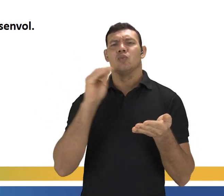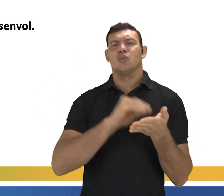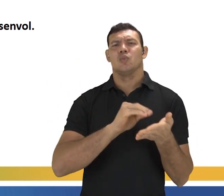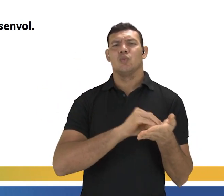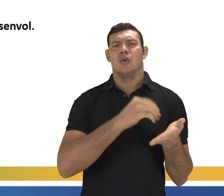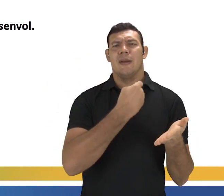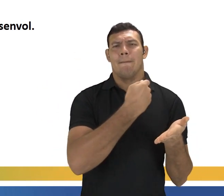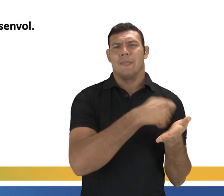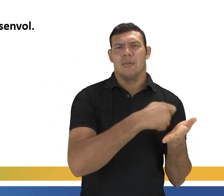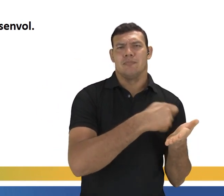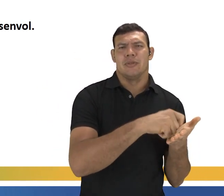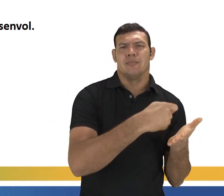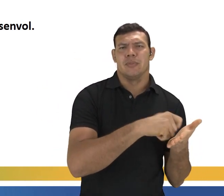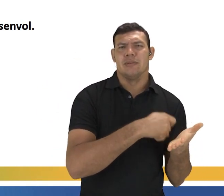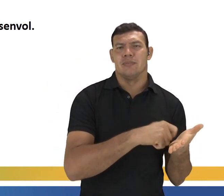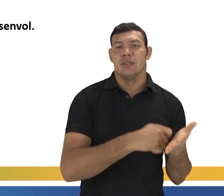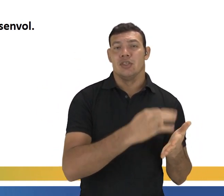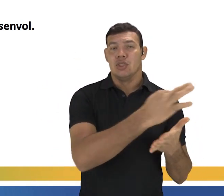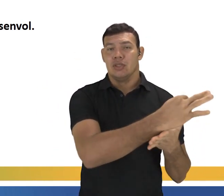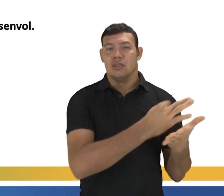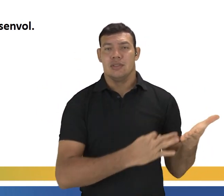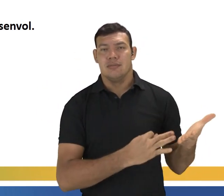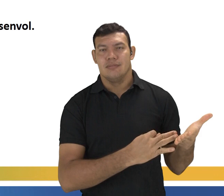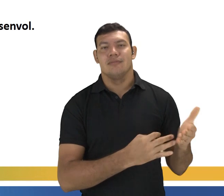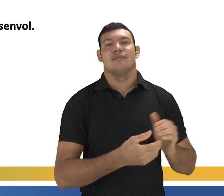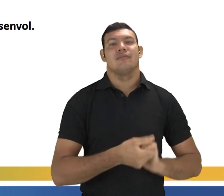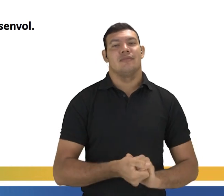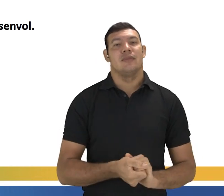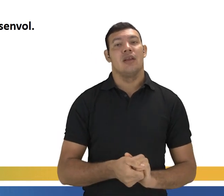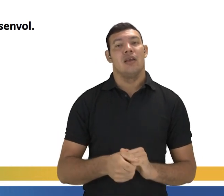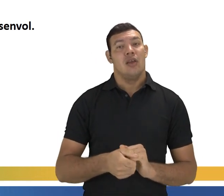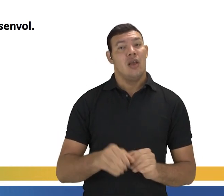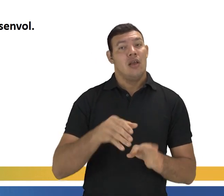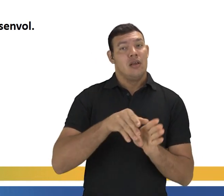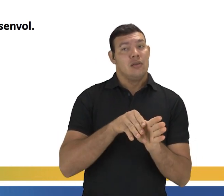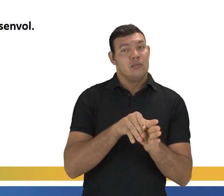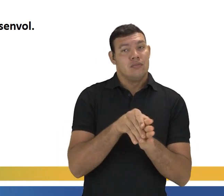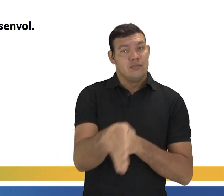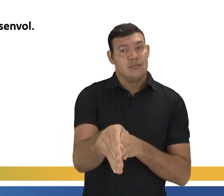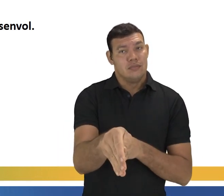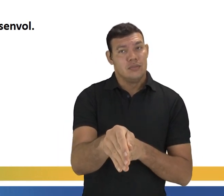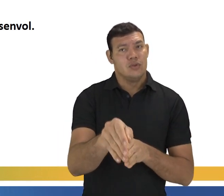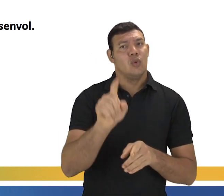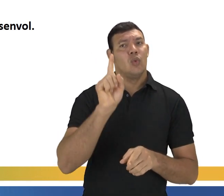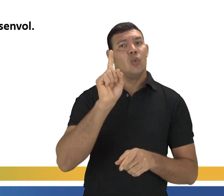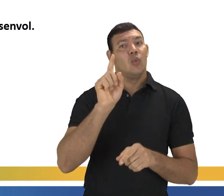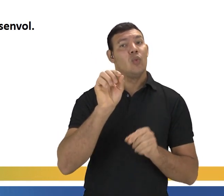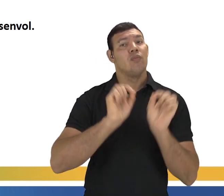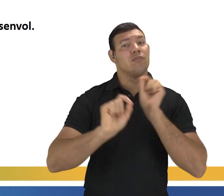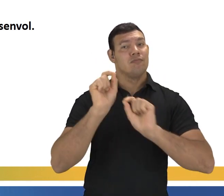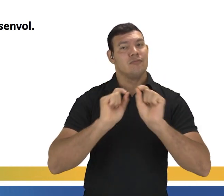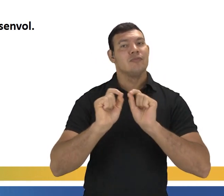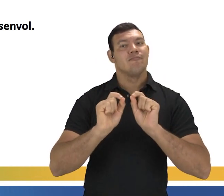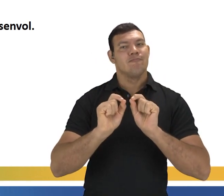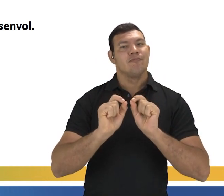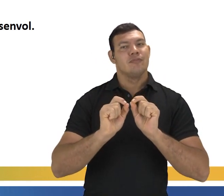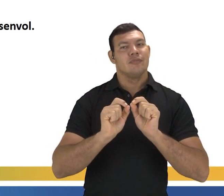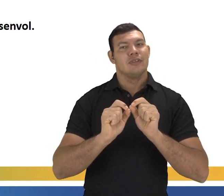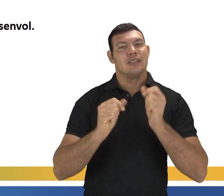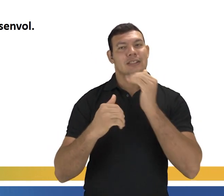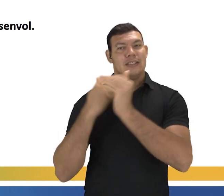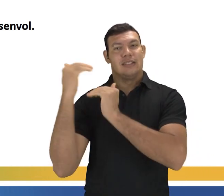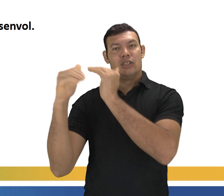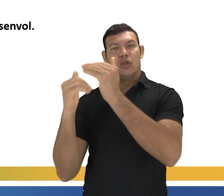de desenvolvimento do seu texto? Em primeiro lugar, eu aconselho você a escrever sempre o seu desenvolvimento em 2 parágrafos.